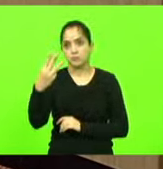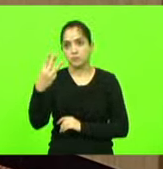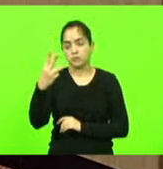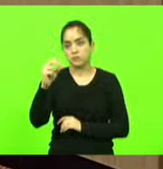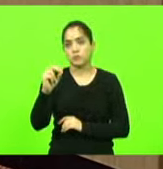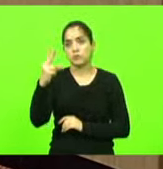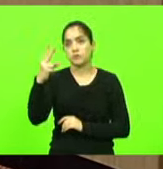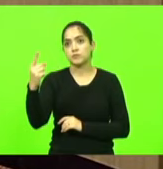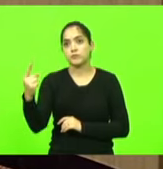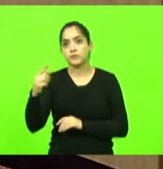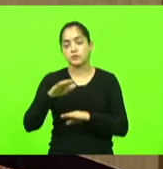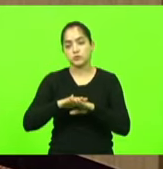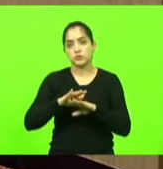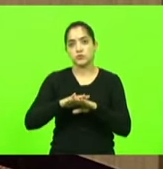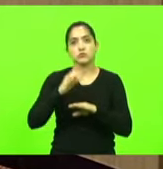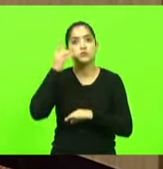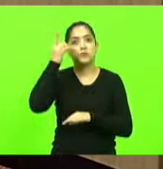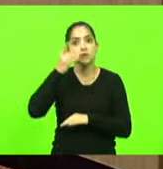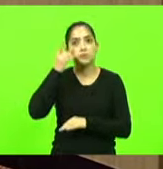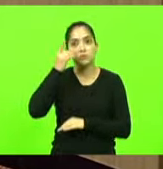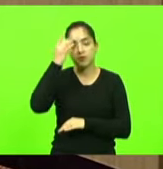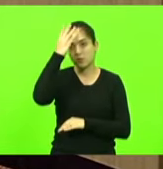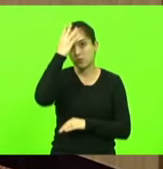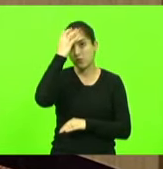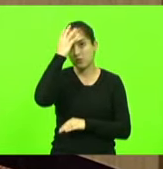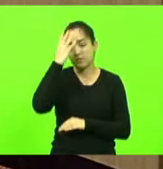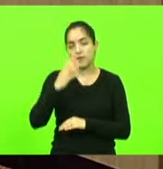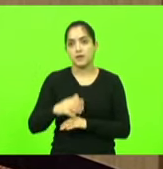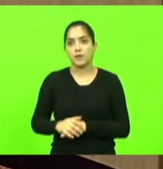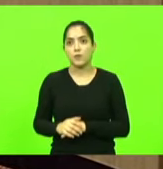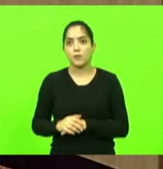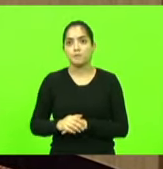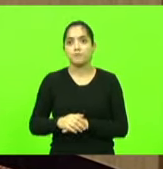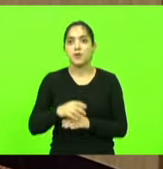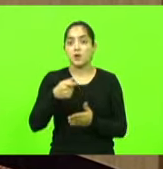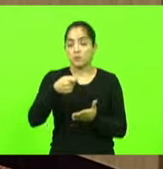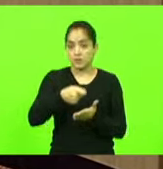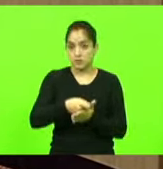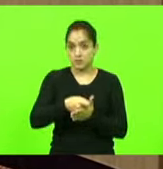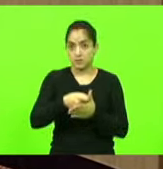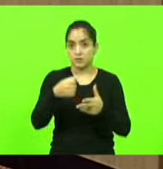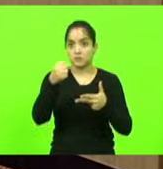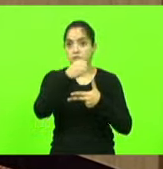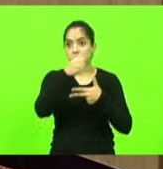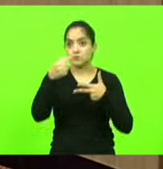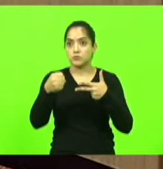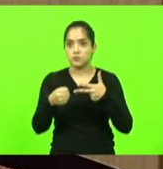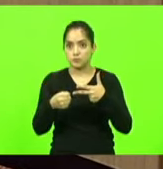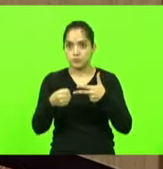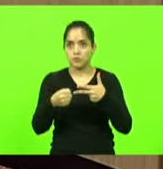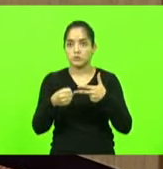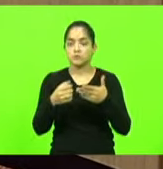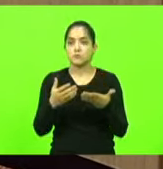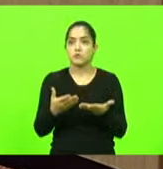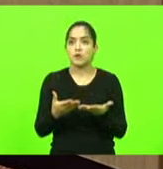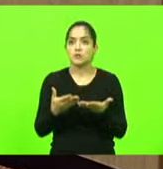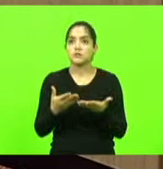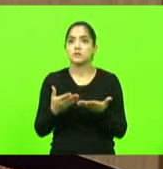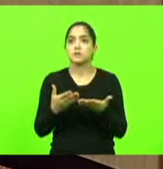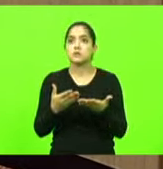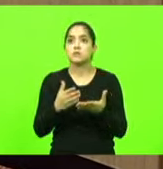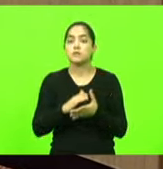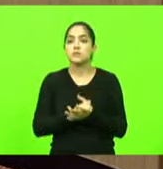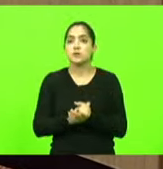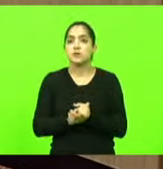142.3/2021, autor deputado Ismael dos Santos, dispõe sobre a obrigatoriedade dos poderes dos postos estaduais de